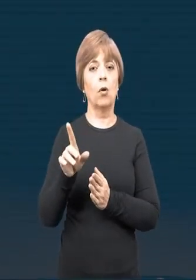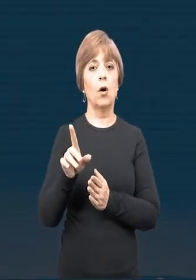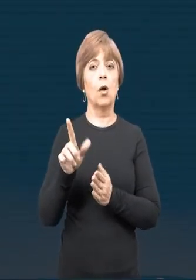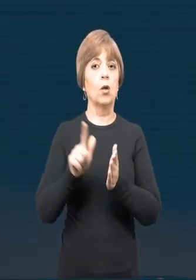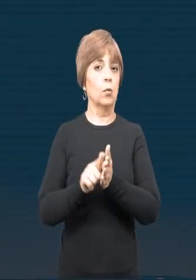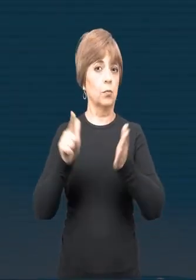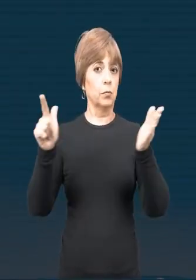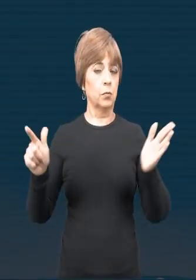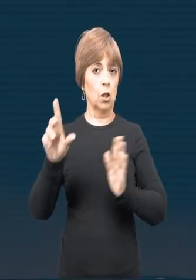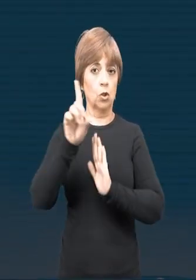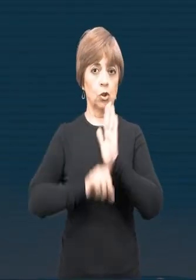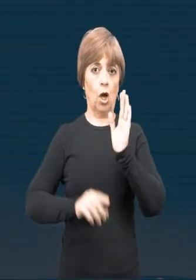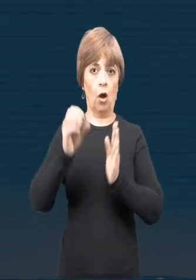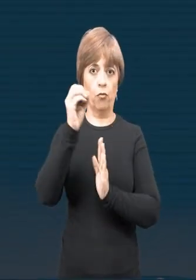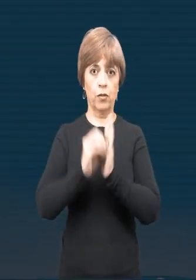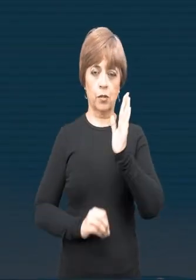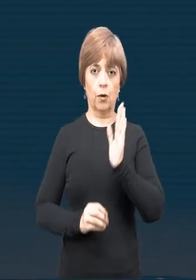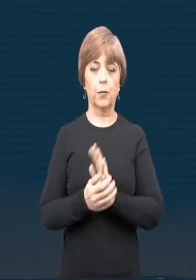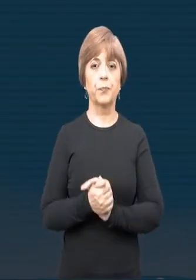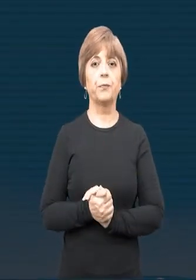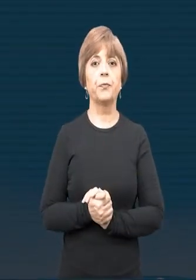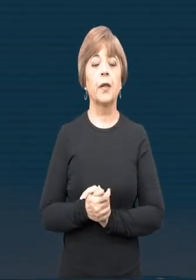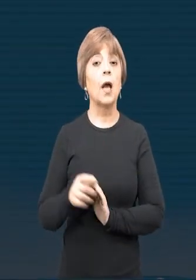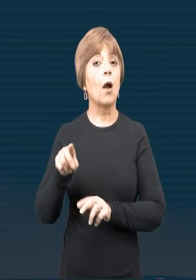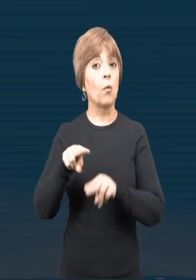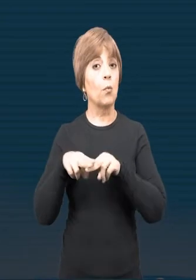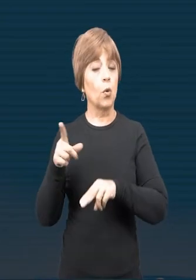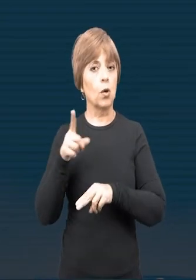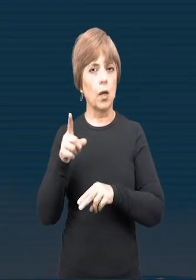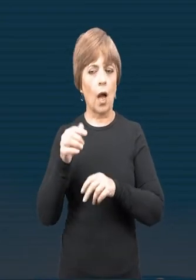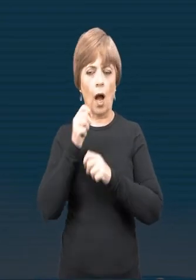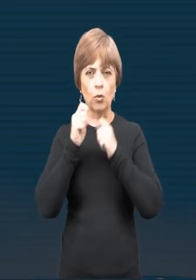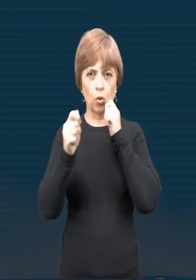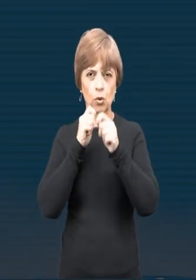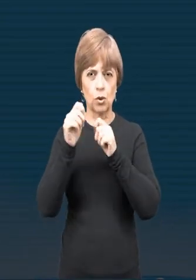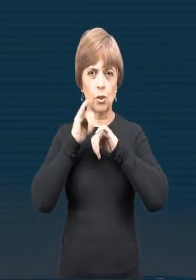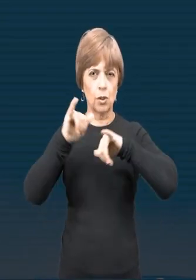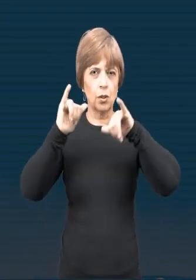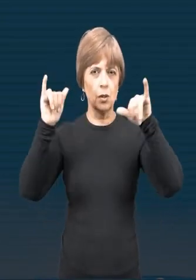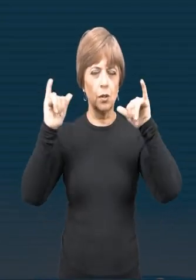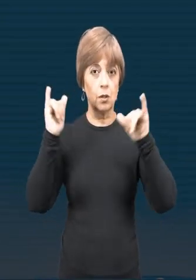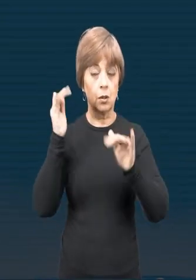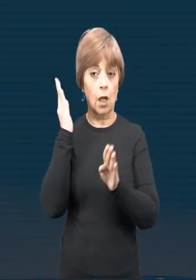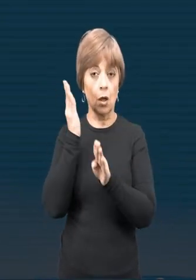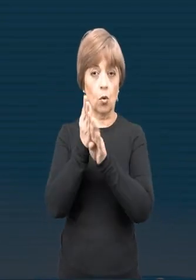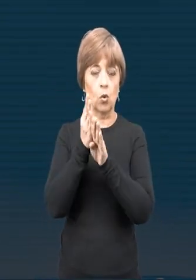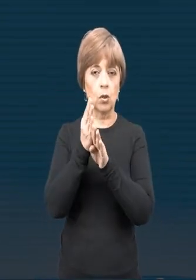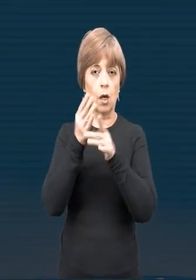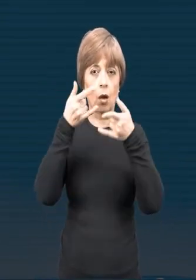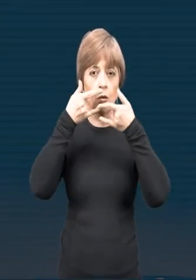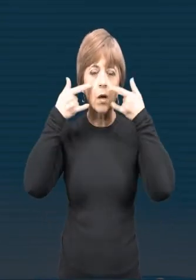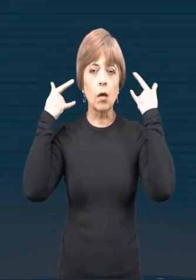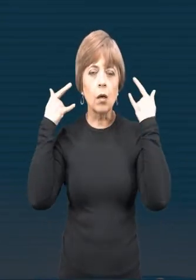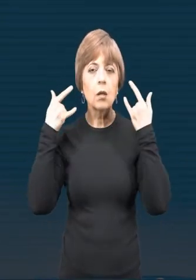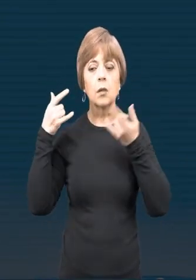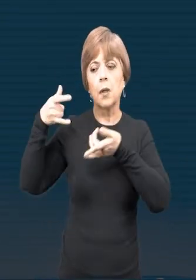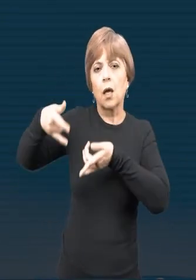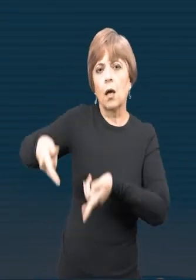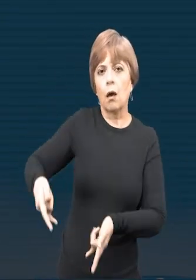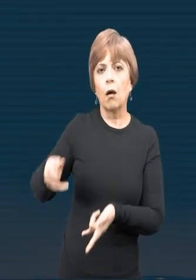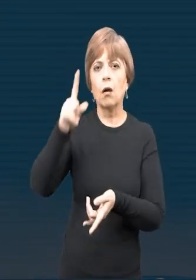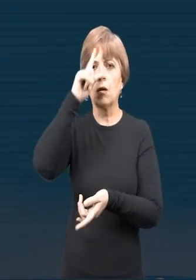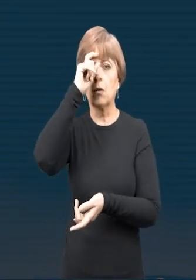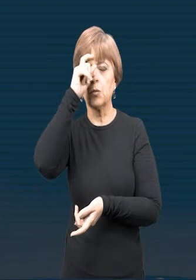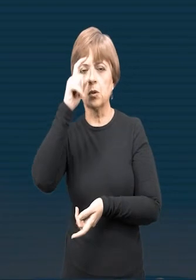do referido município. Já com relação às notícias de fraude em contratos de aquisição de máscaras, camas